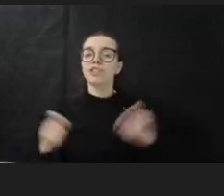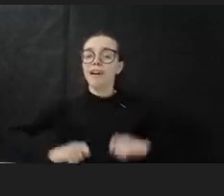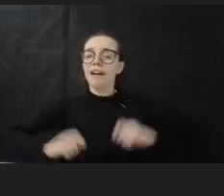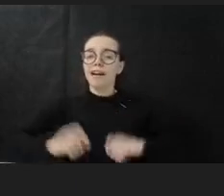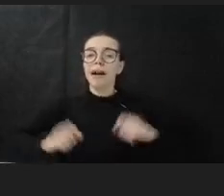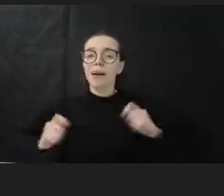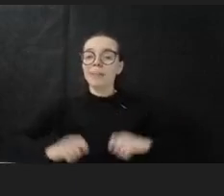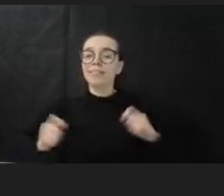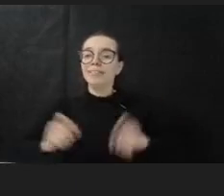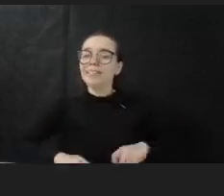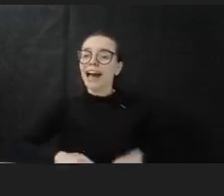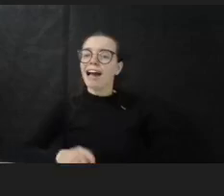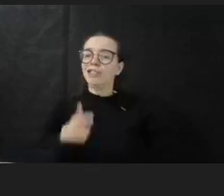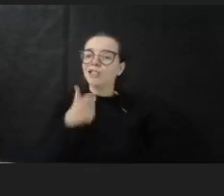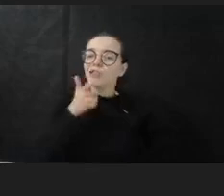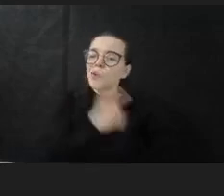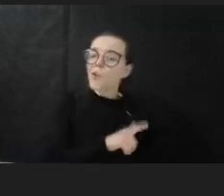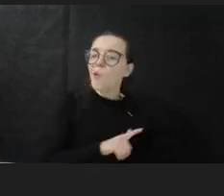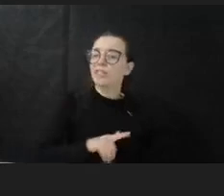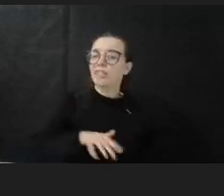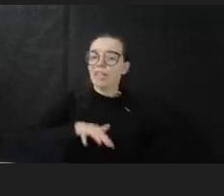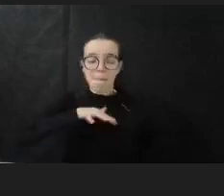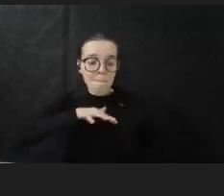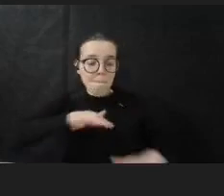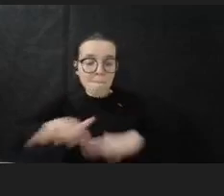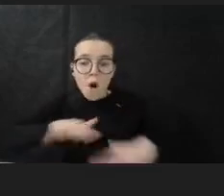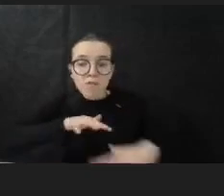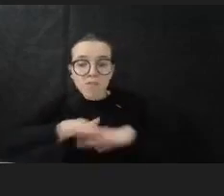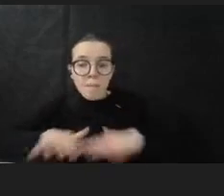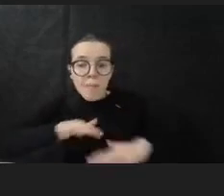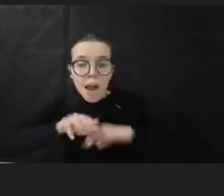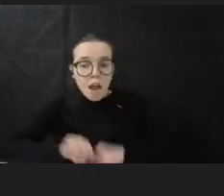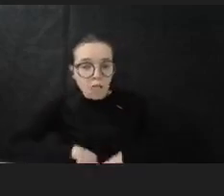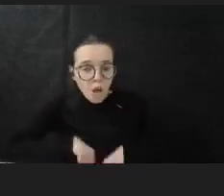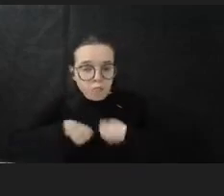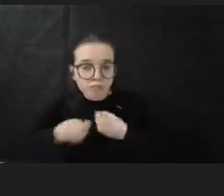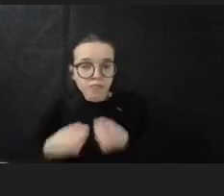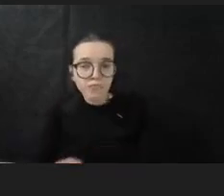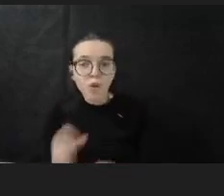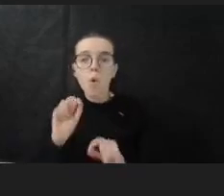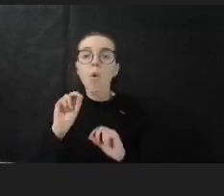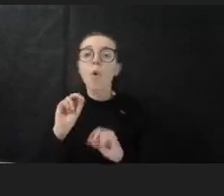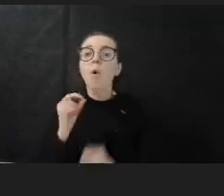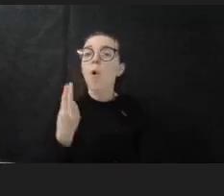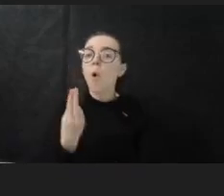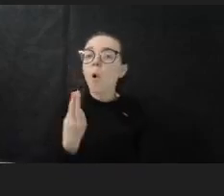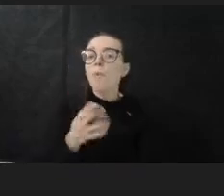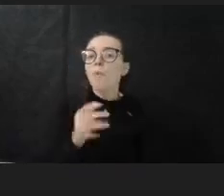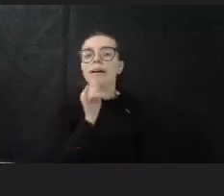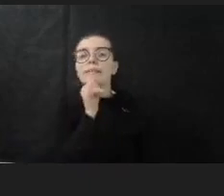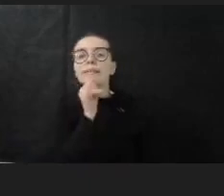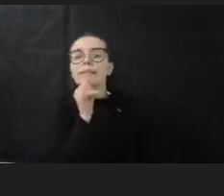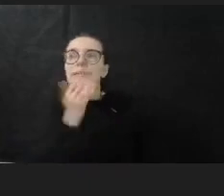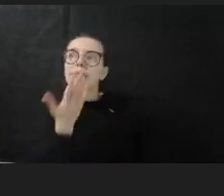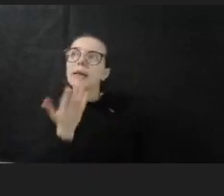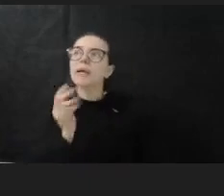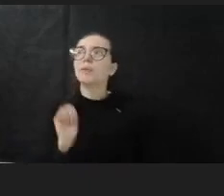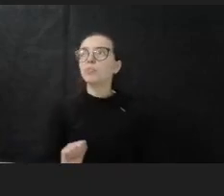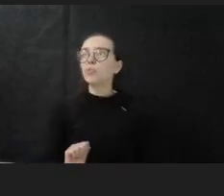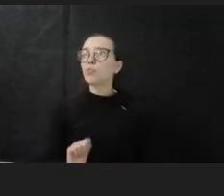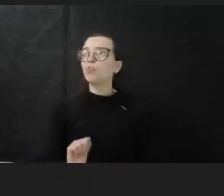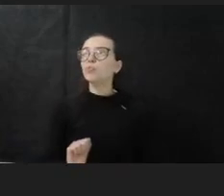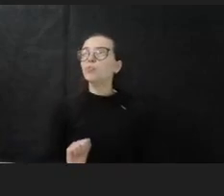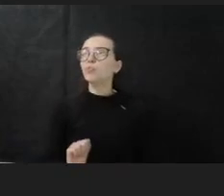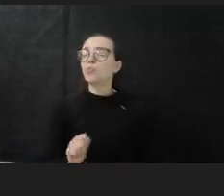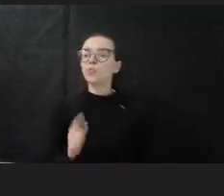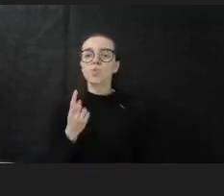gerar força para executar movimentos ou sustentar uma postura, por exemplo. Lembra que eu falei